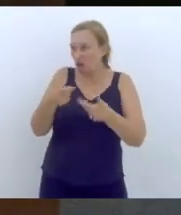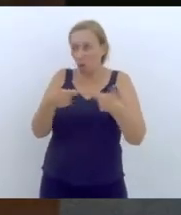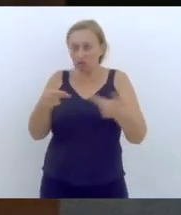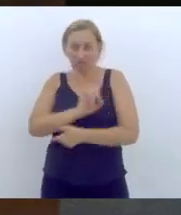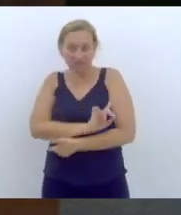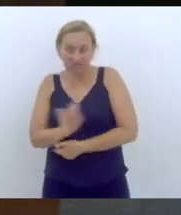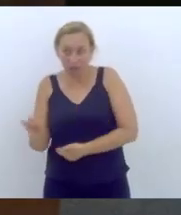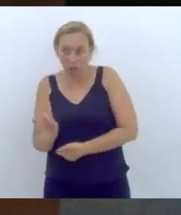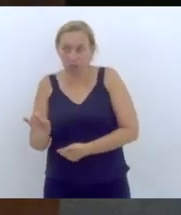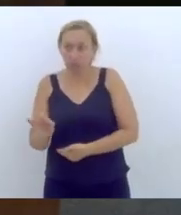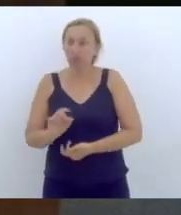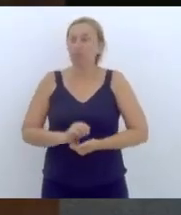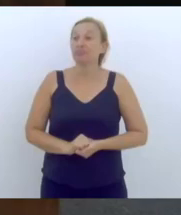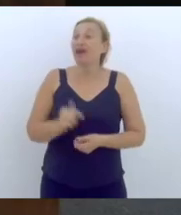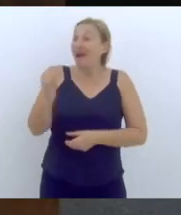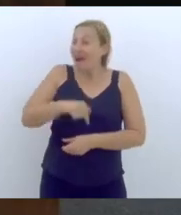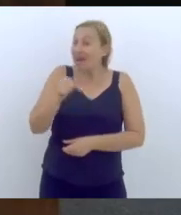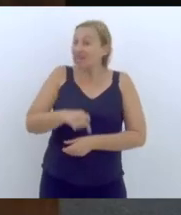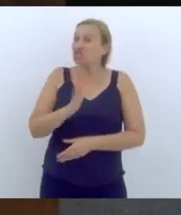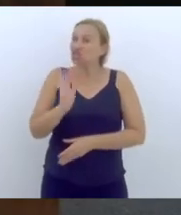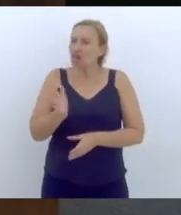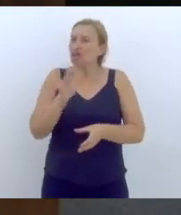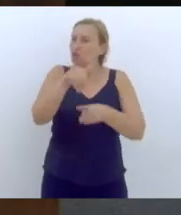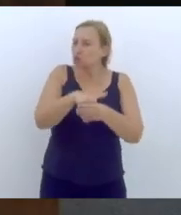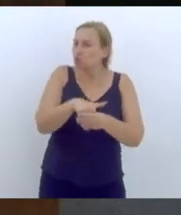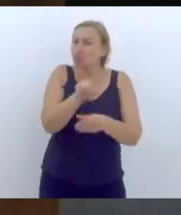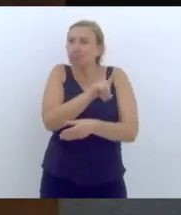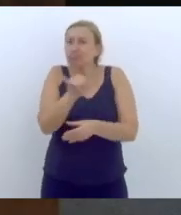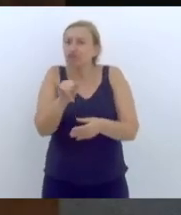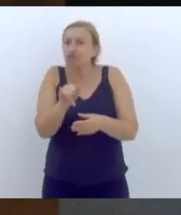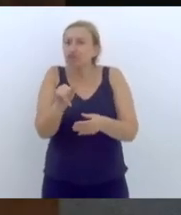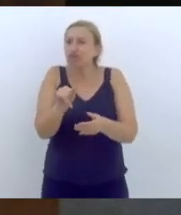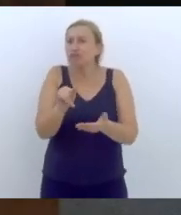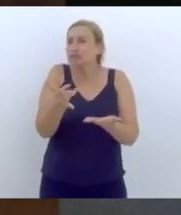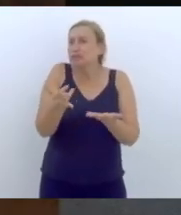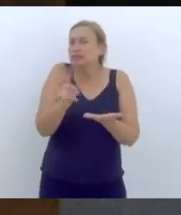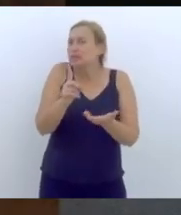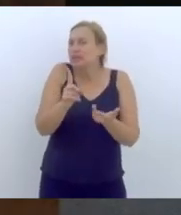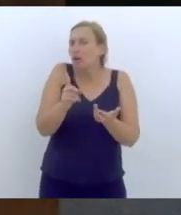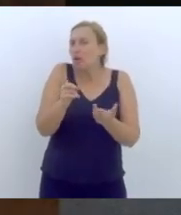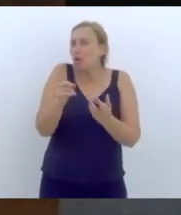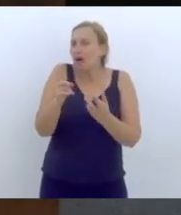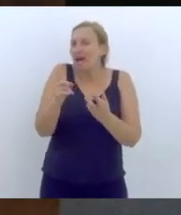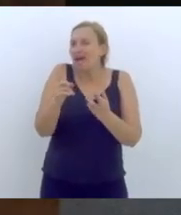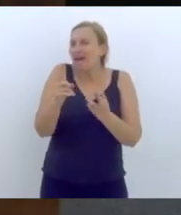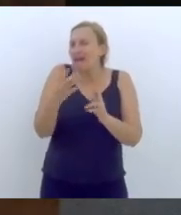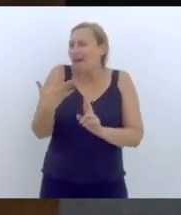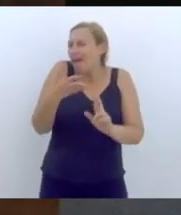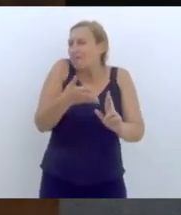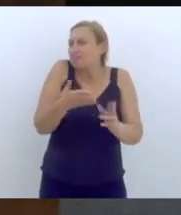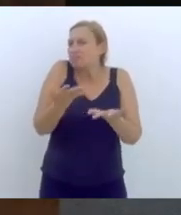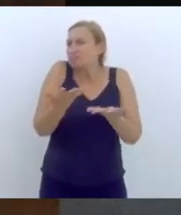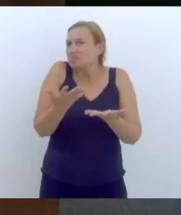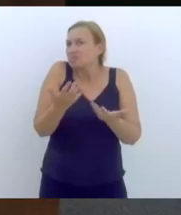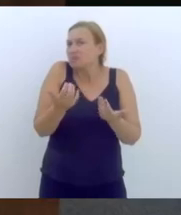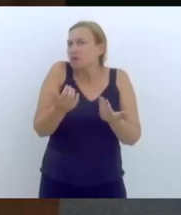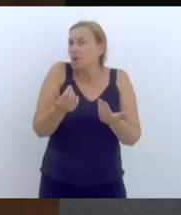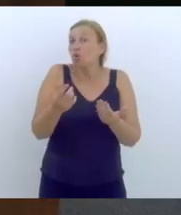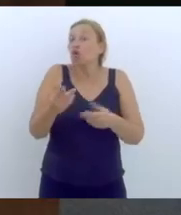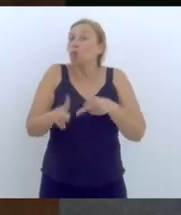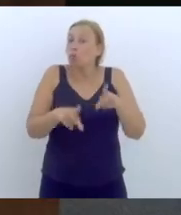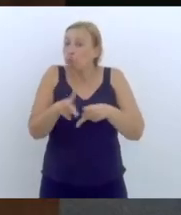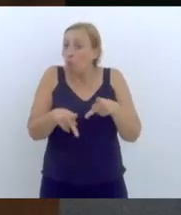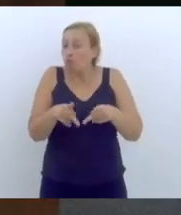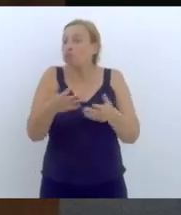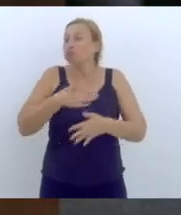é qualquer coisa. Aqui a gente já votou datas que, enfim, não representam necessariamente aquilo que a